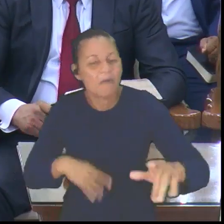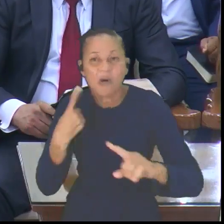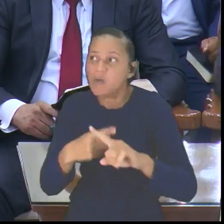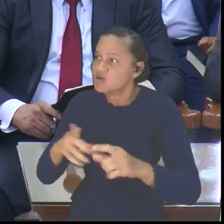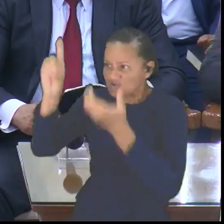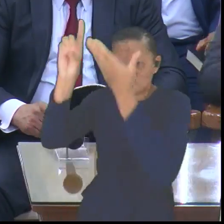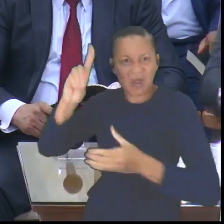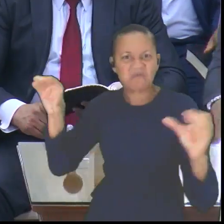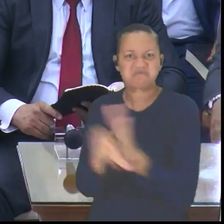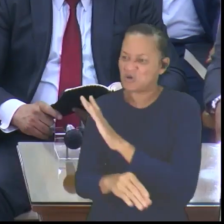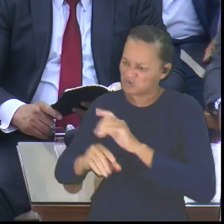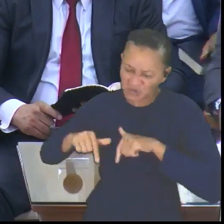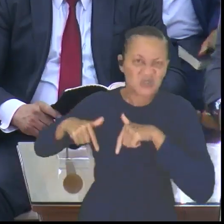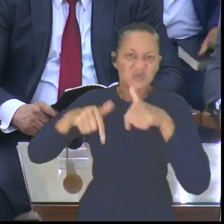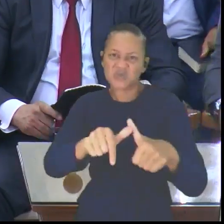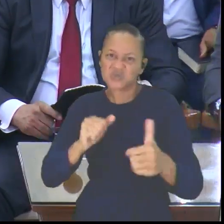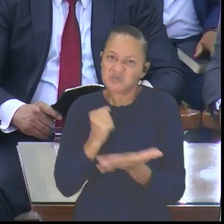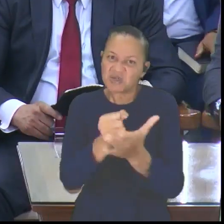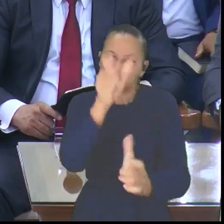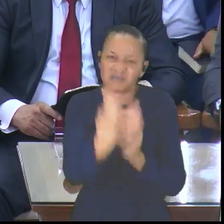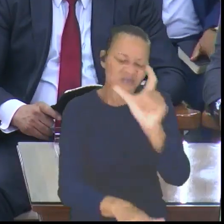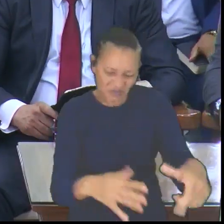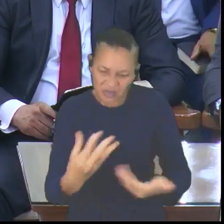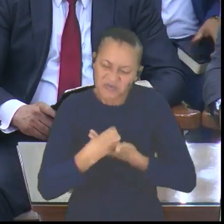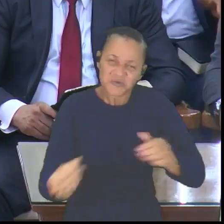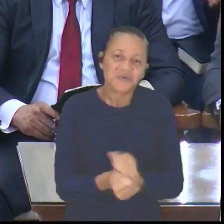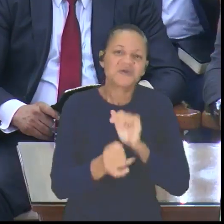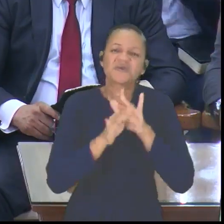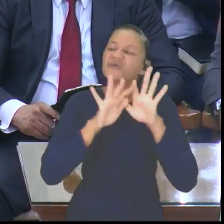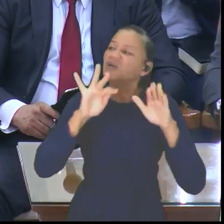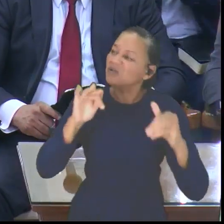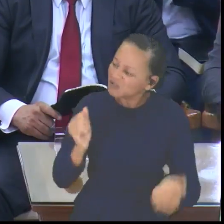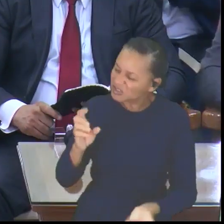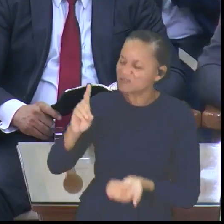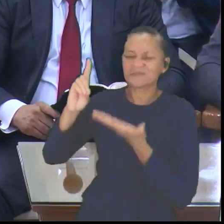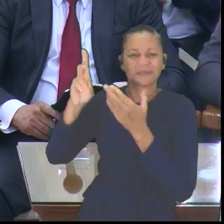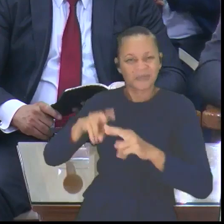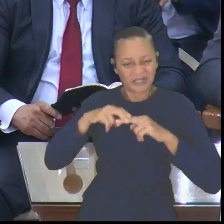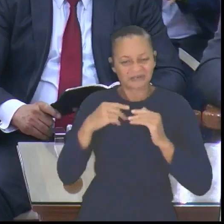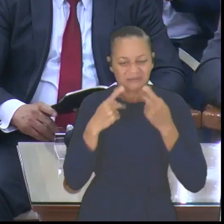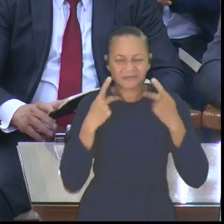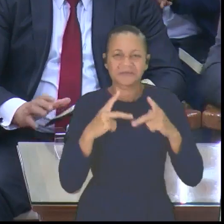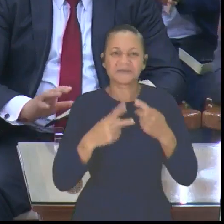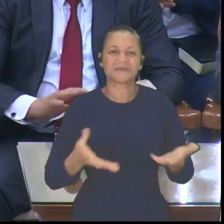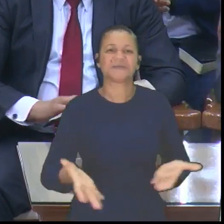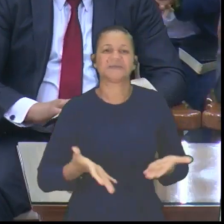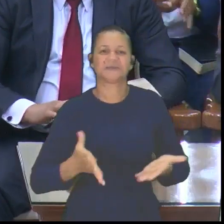eu sou Deus que pelejo por tua causa. Dê glórias a Ele por esta palavra.